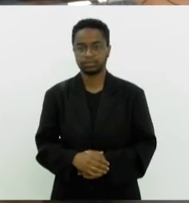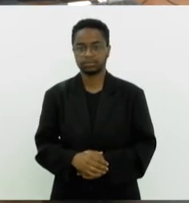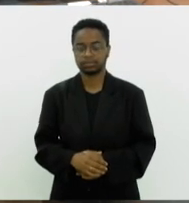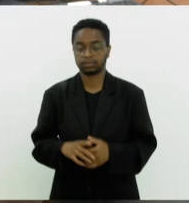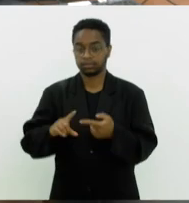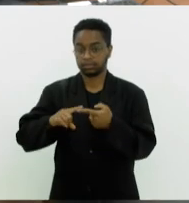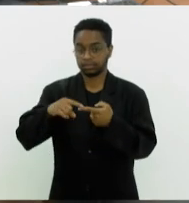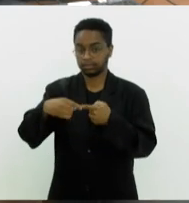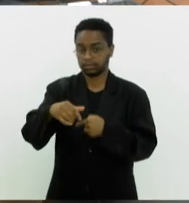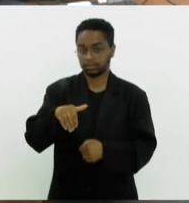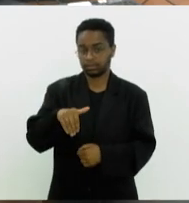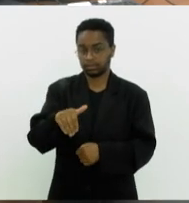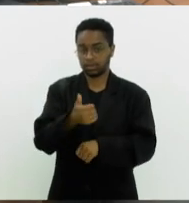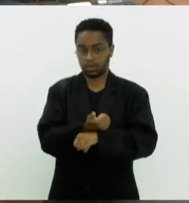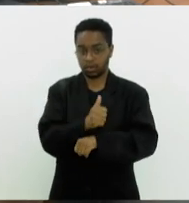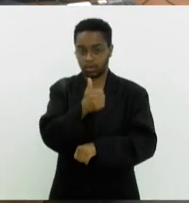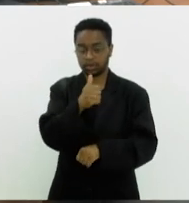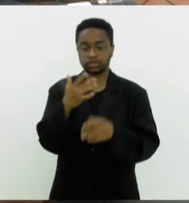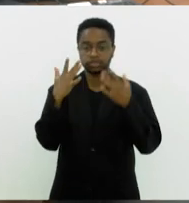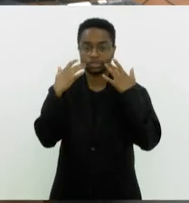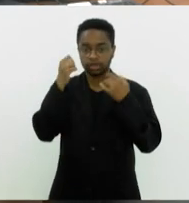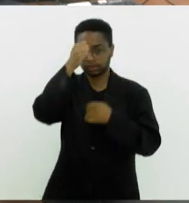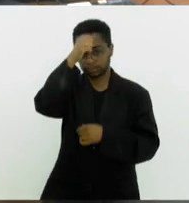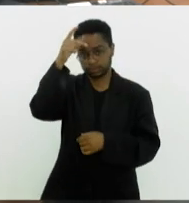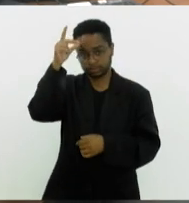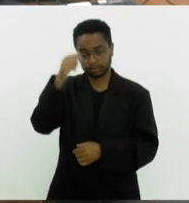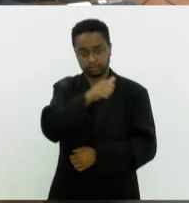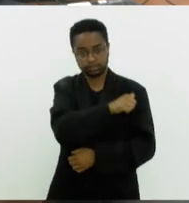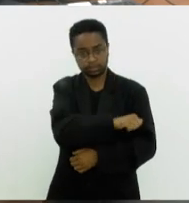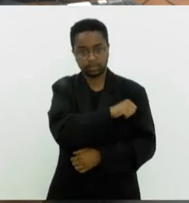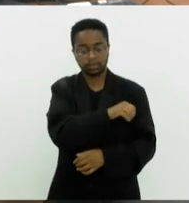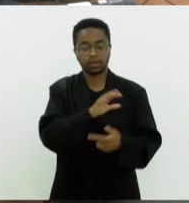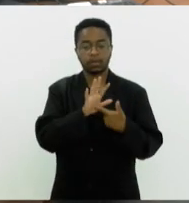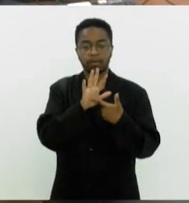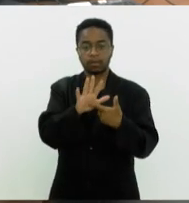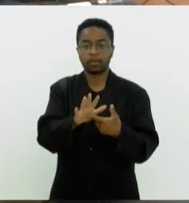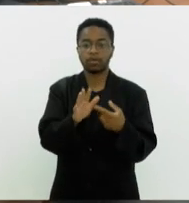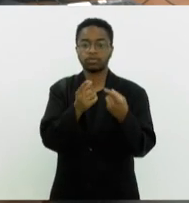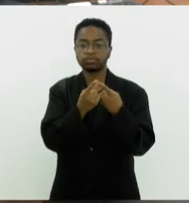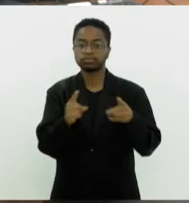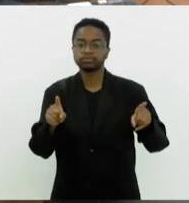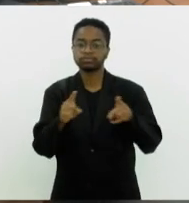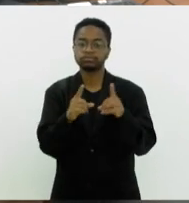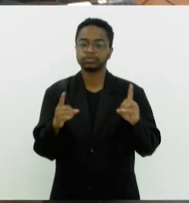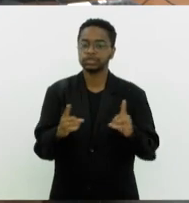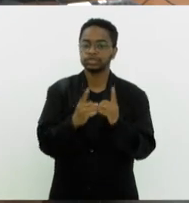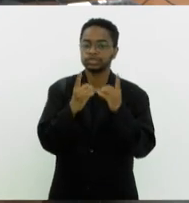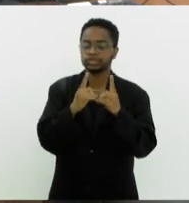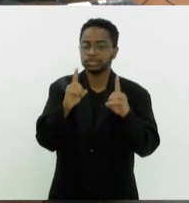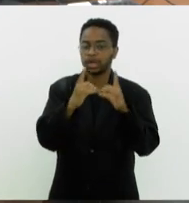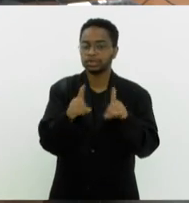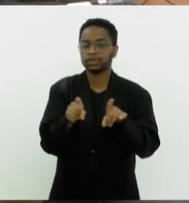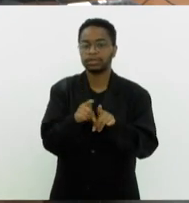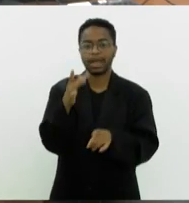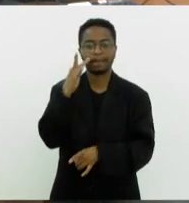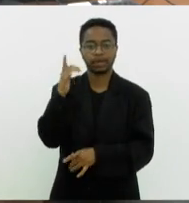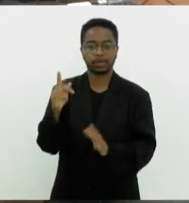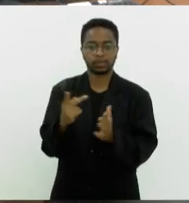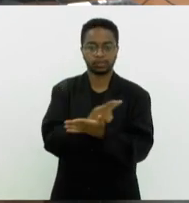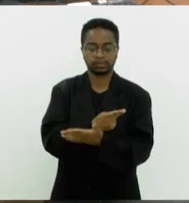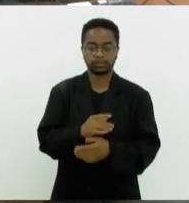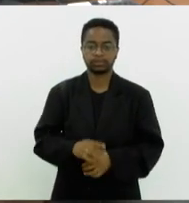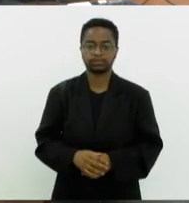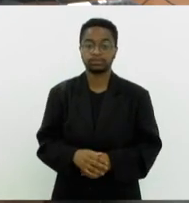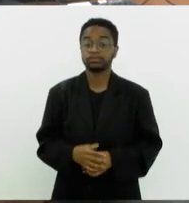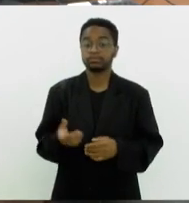Daqui a pouco, às 11 horas, o Teatro Municipal do Rio de Janeiro apresenta um concerto didático, que acontece também amanhã. E para falar sobre o